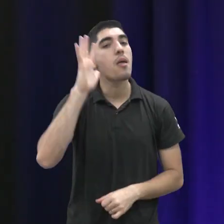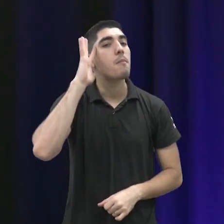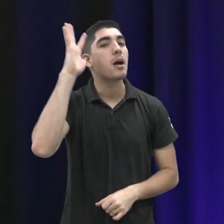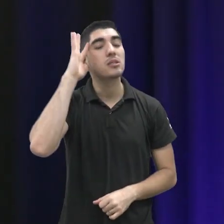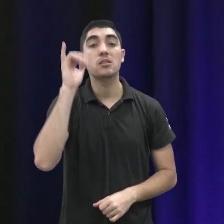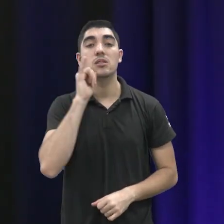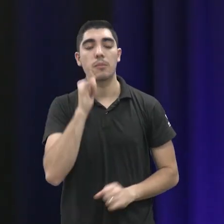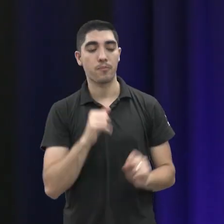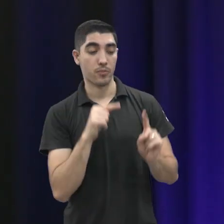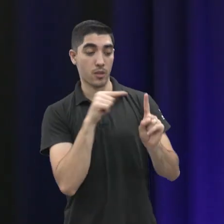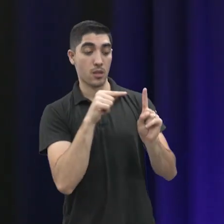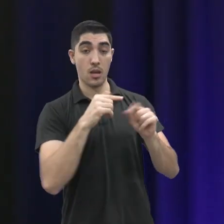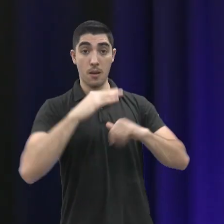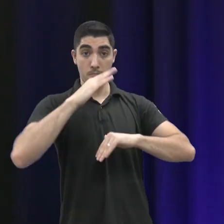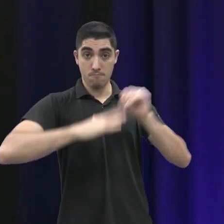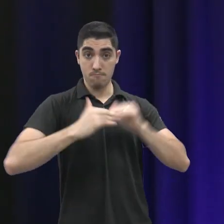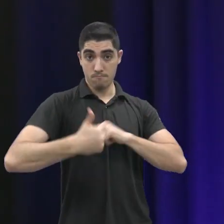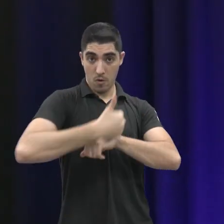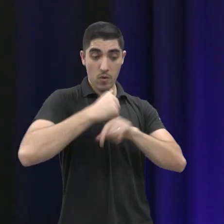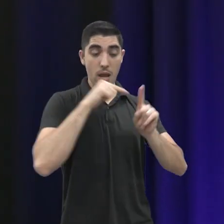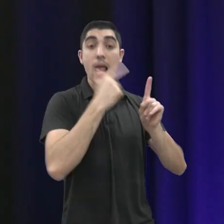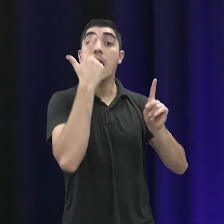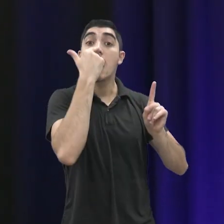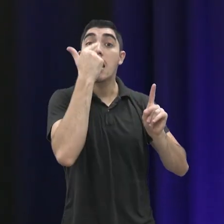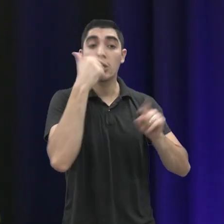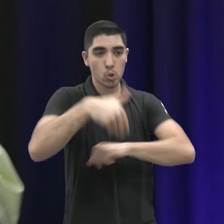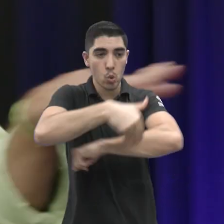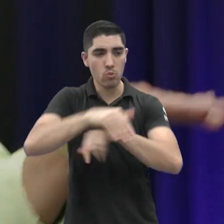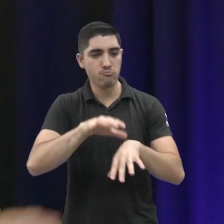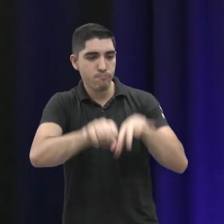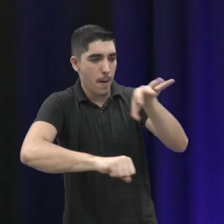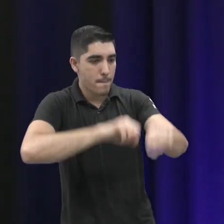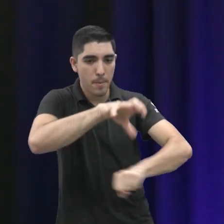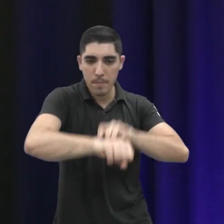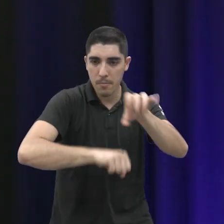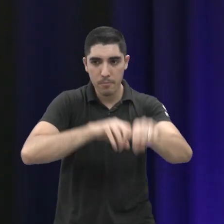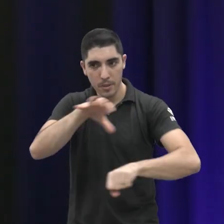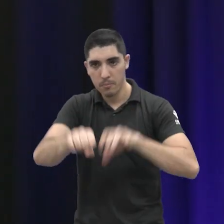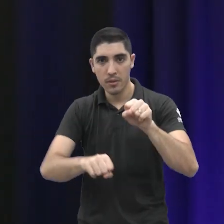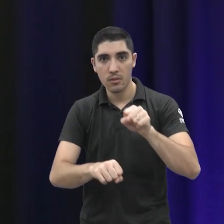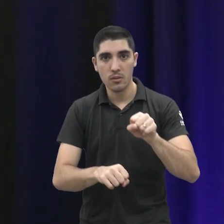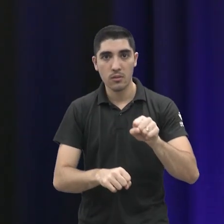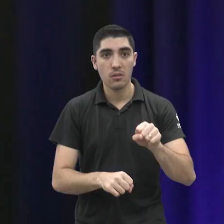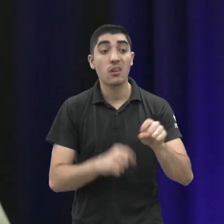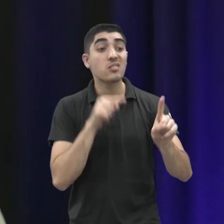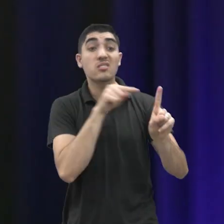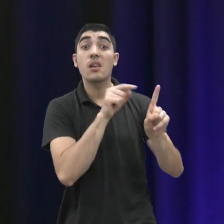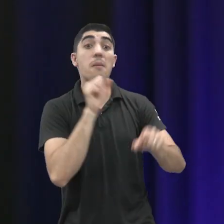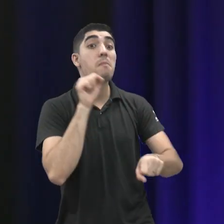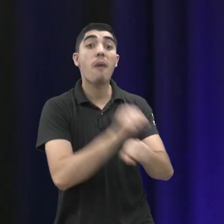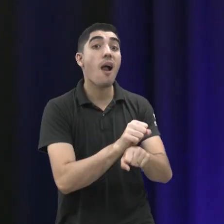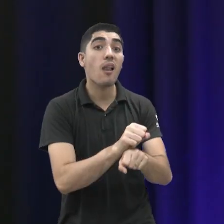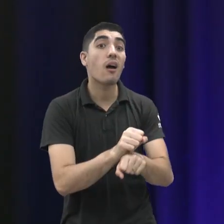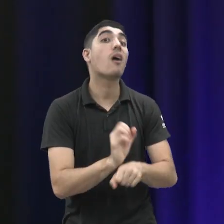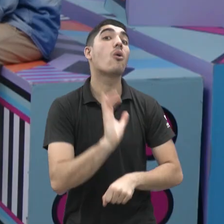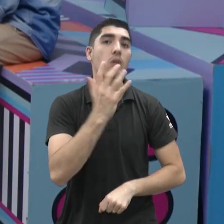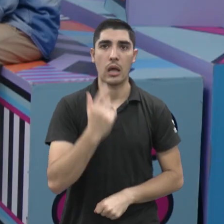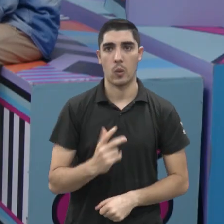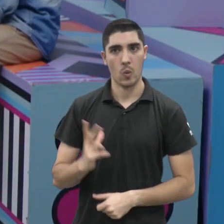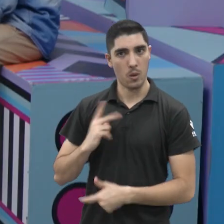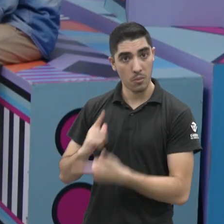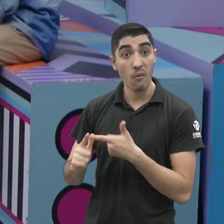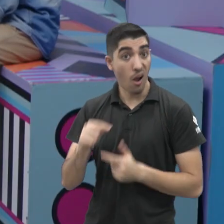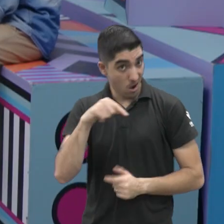Pensem no coletor de lixo, se ele para. Também tem um problema. Já aconteceu aqui em São José dos Campos,